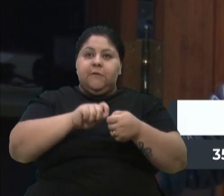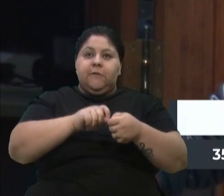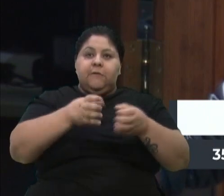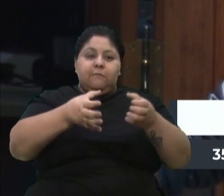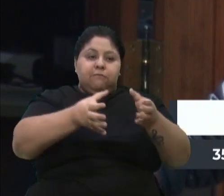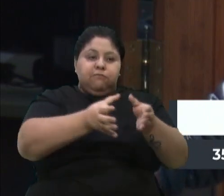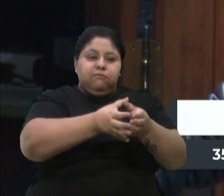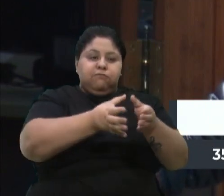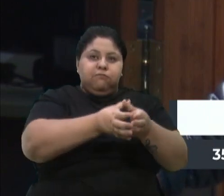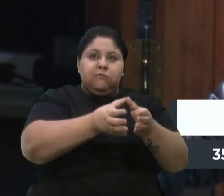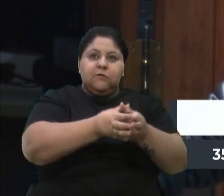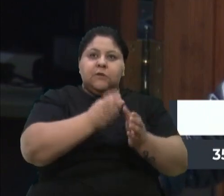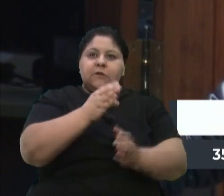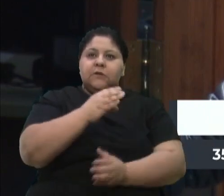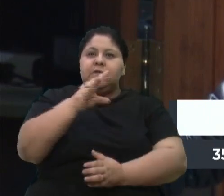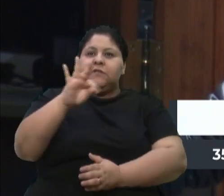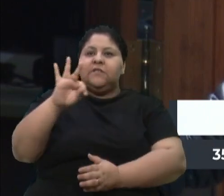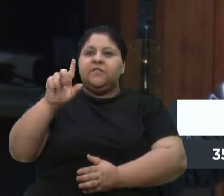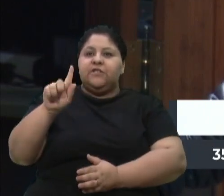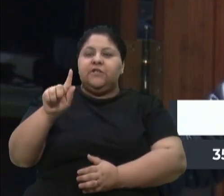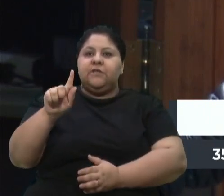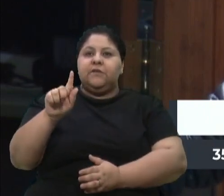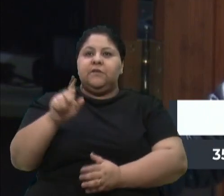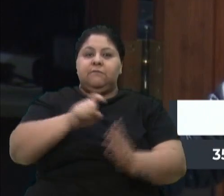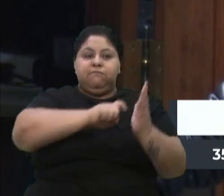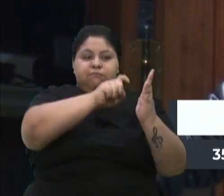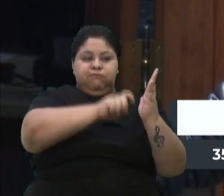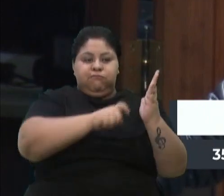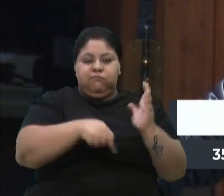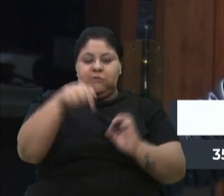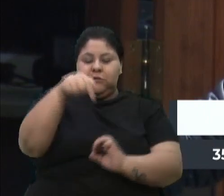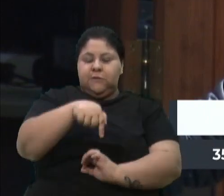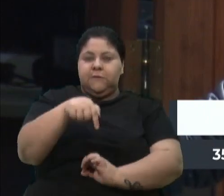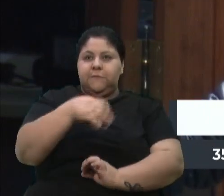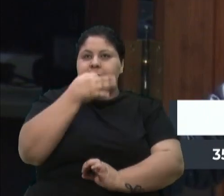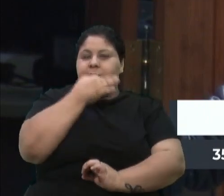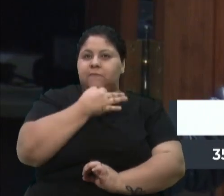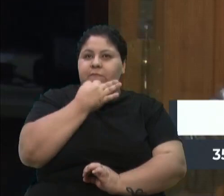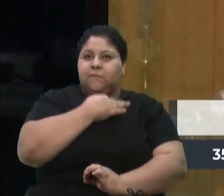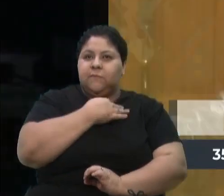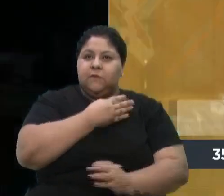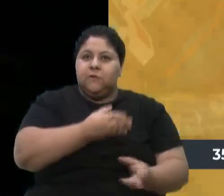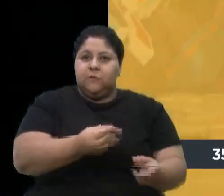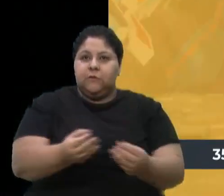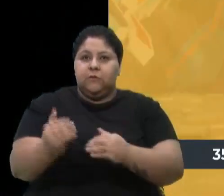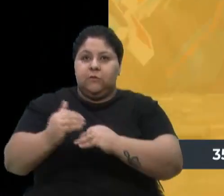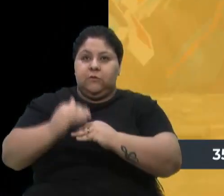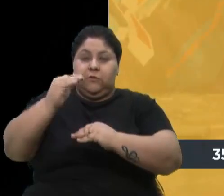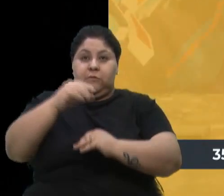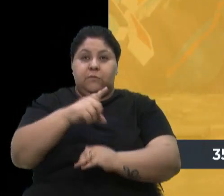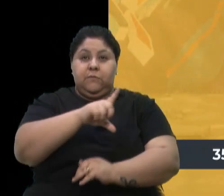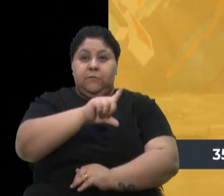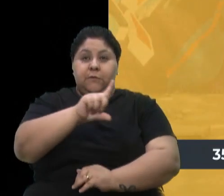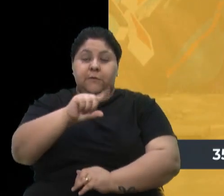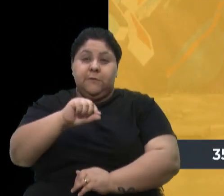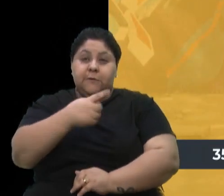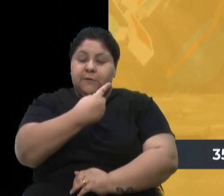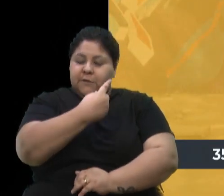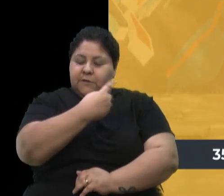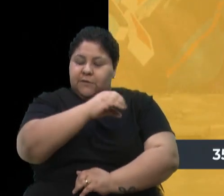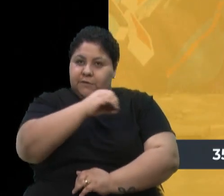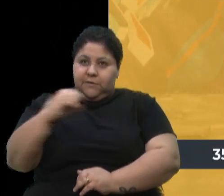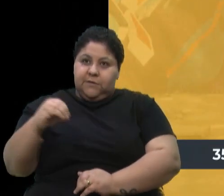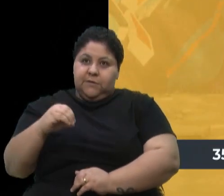Clã, o Centro Tradicionalista do Grafite aqui em Caxias do Sul, com mais de 100 artistas, 20 DJs, a participação de